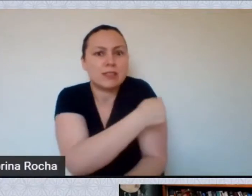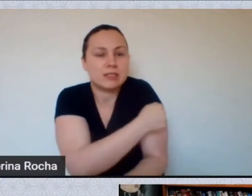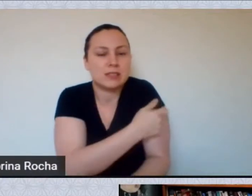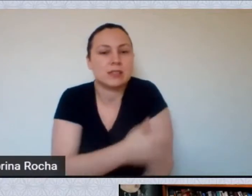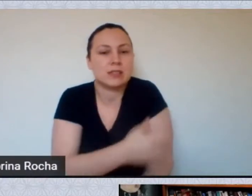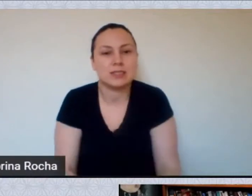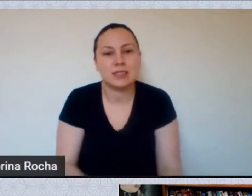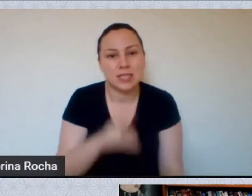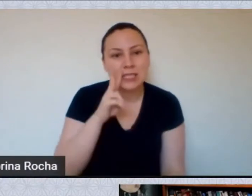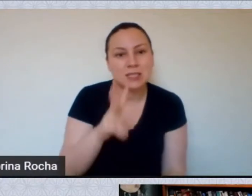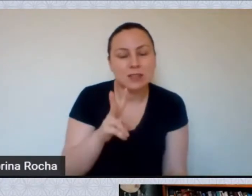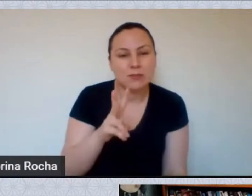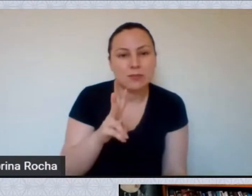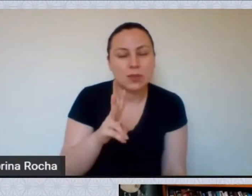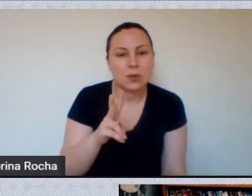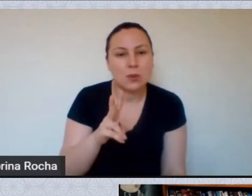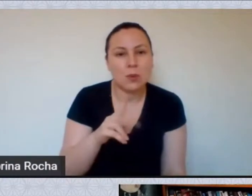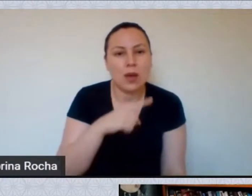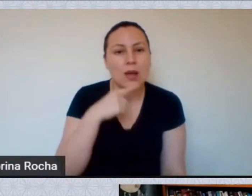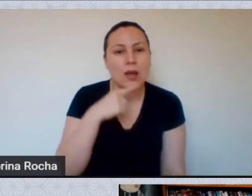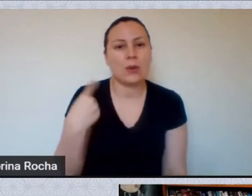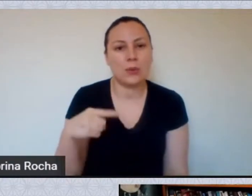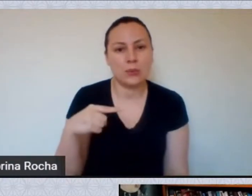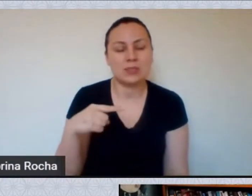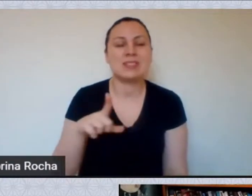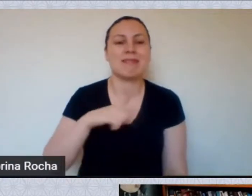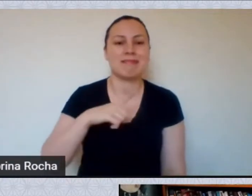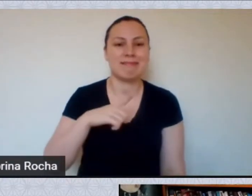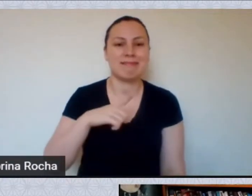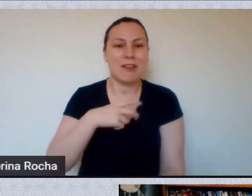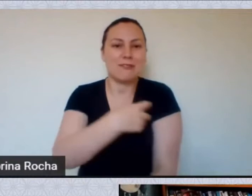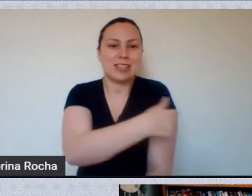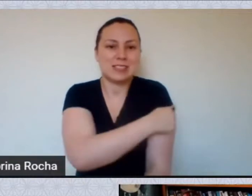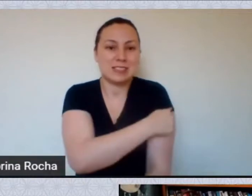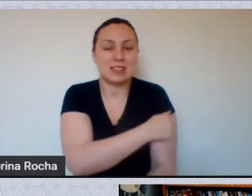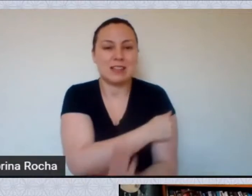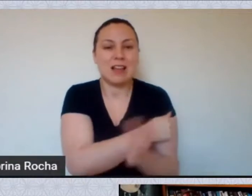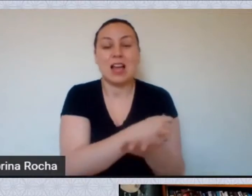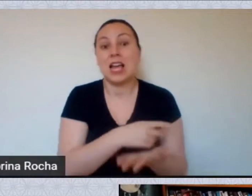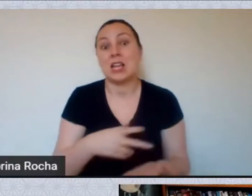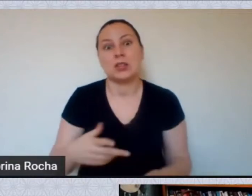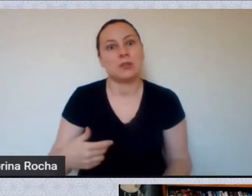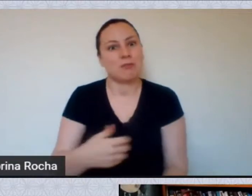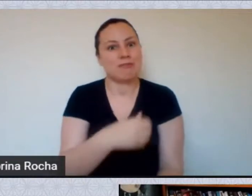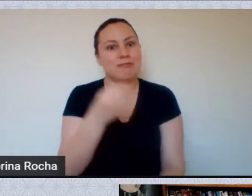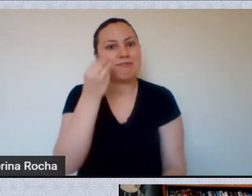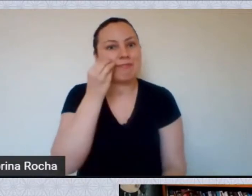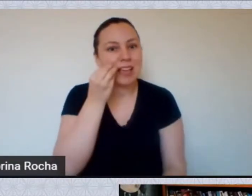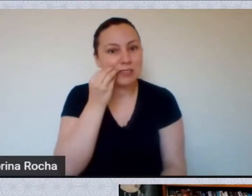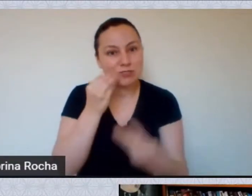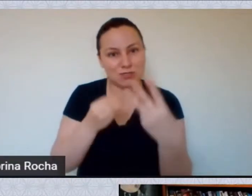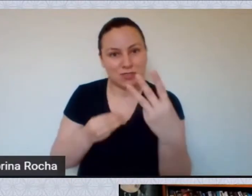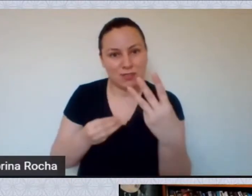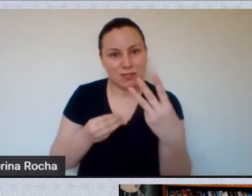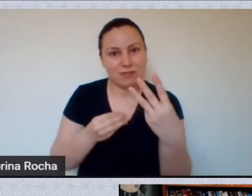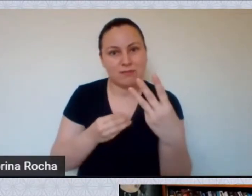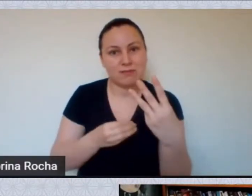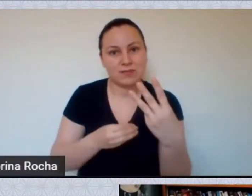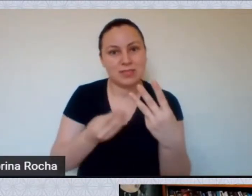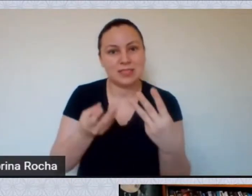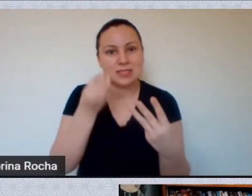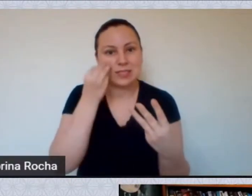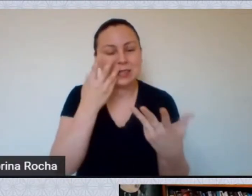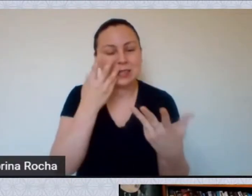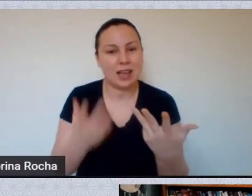a Rússia declarou que já tem a vacina, né? Sem fazer o teste da fase 3, que é o teste em que Foi você... campeão dos memes da